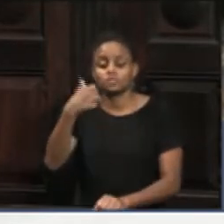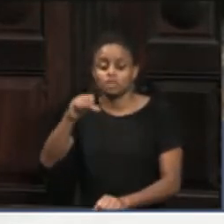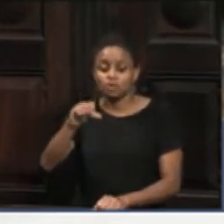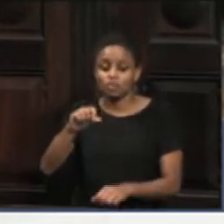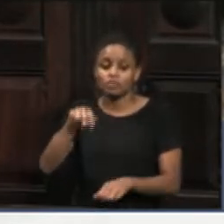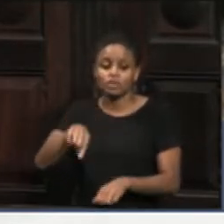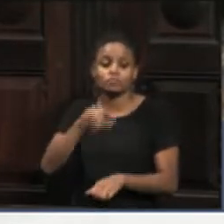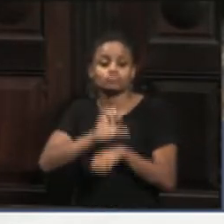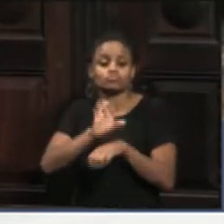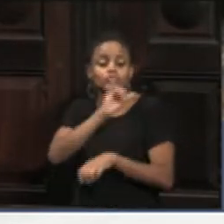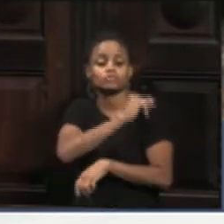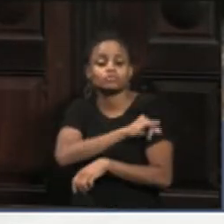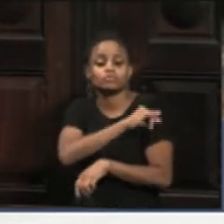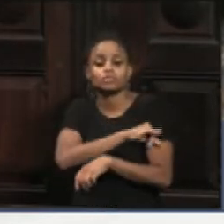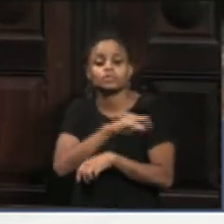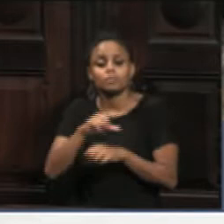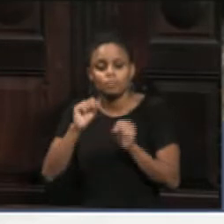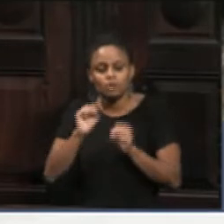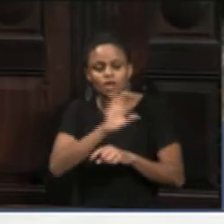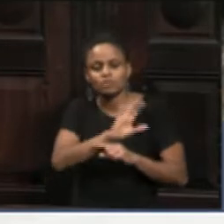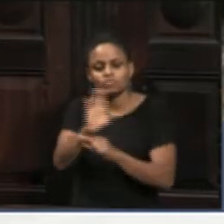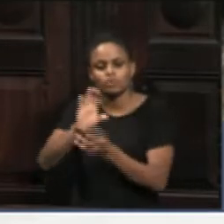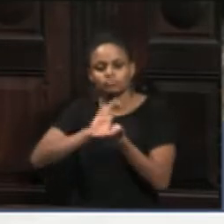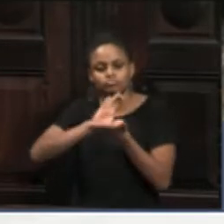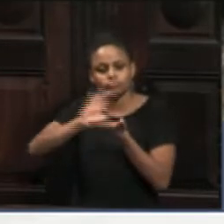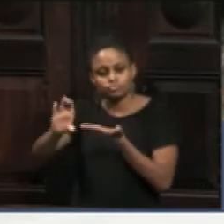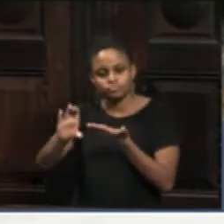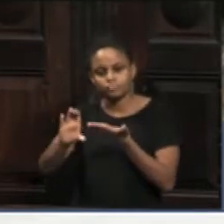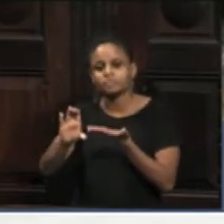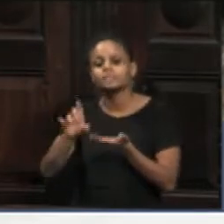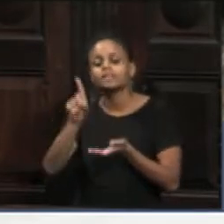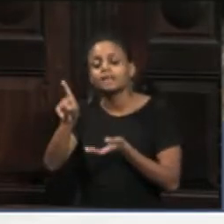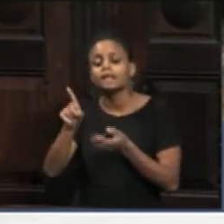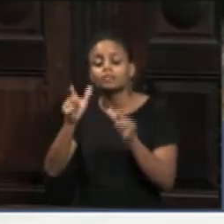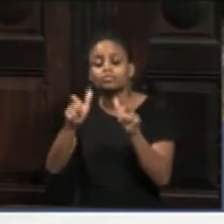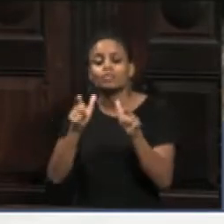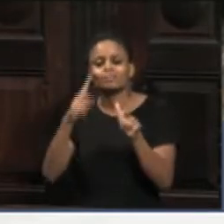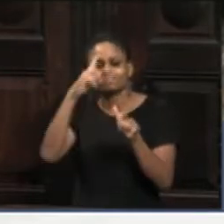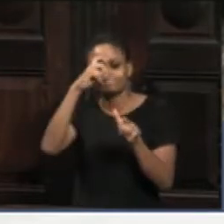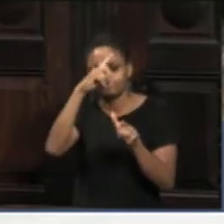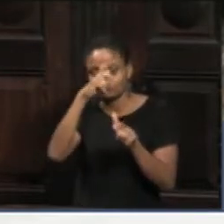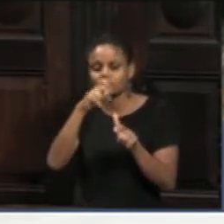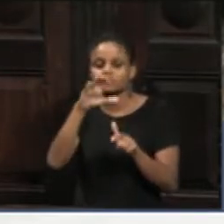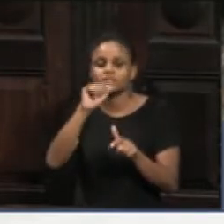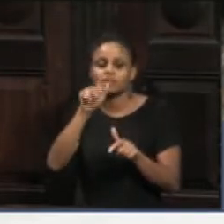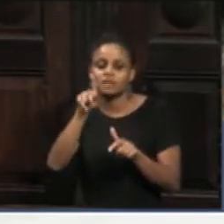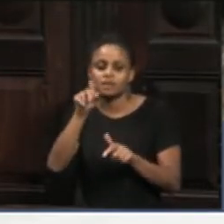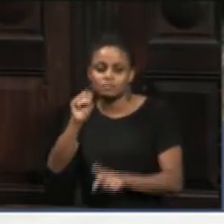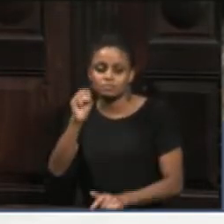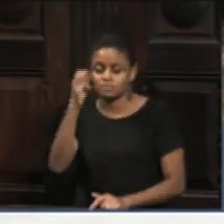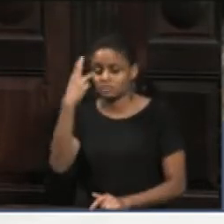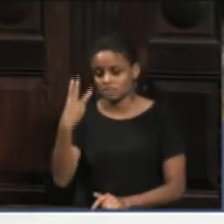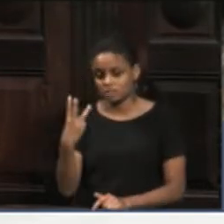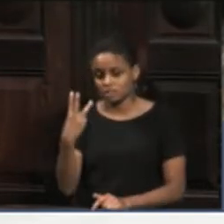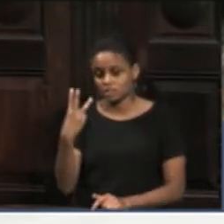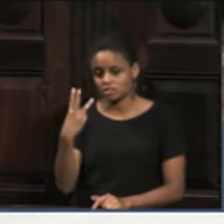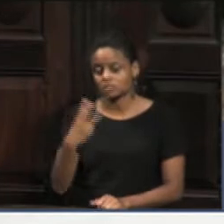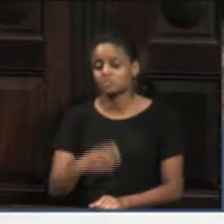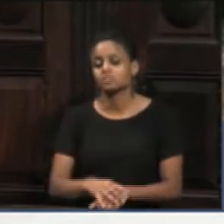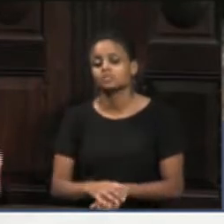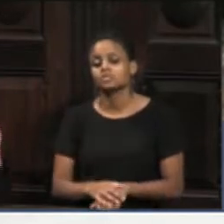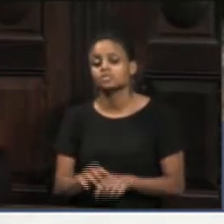passe a cofinanciar principalmente os dispositivos que são mais complexos. CAPS 3, CAPS